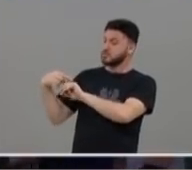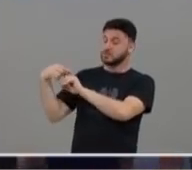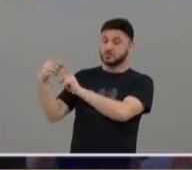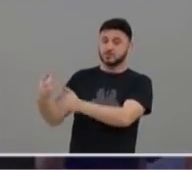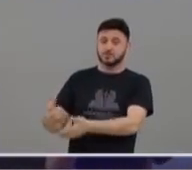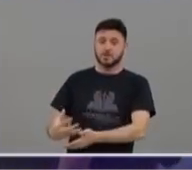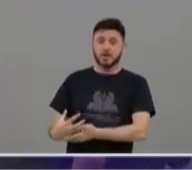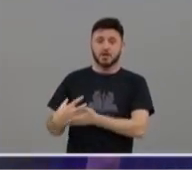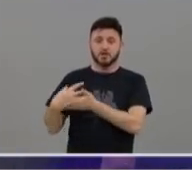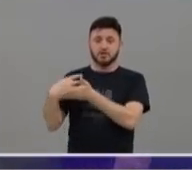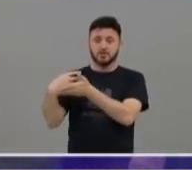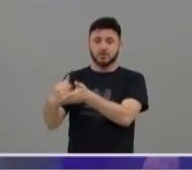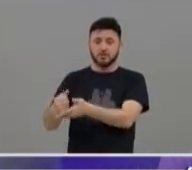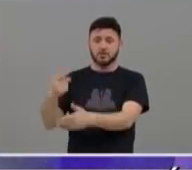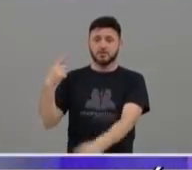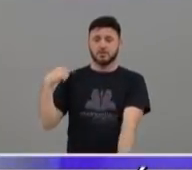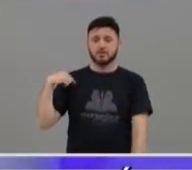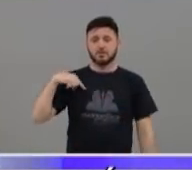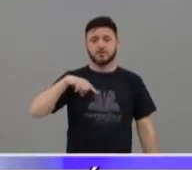cruz, tu nos